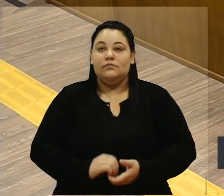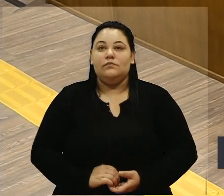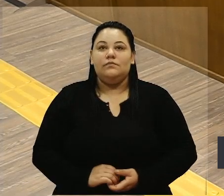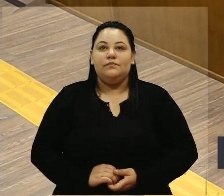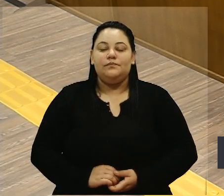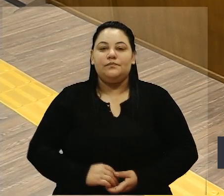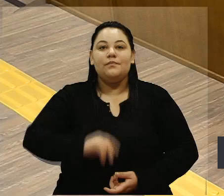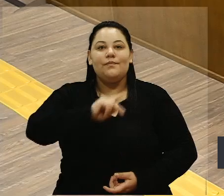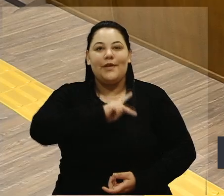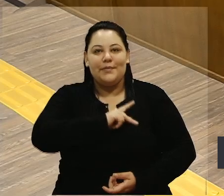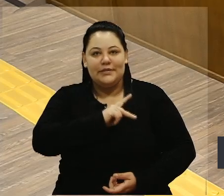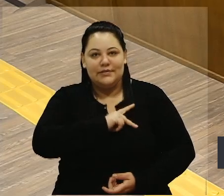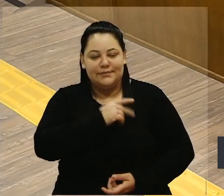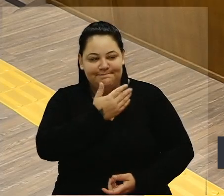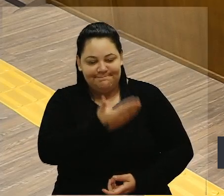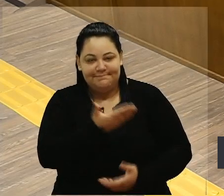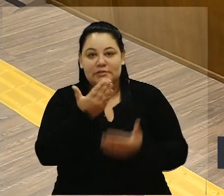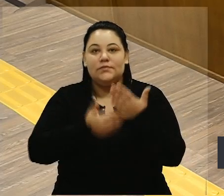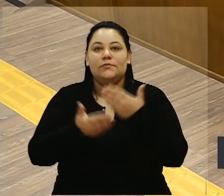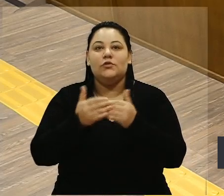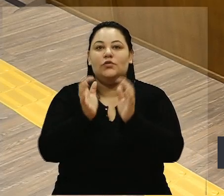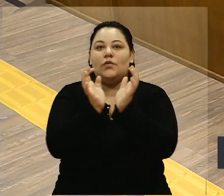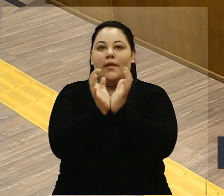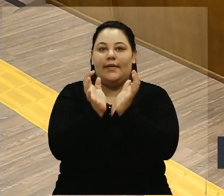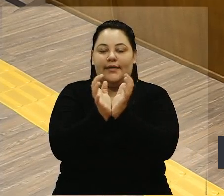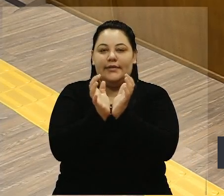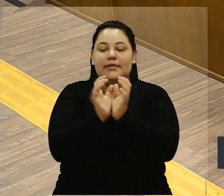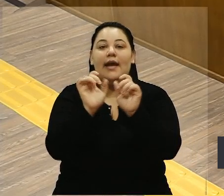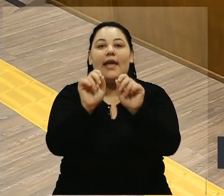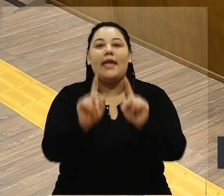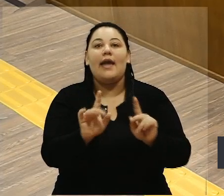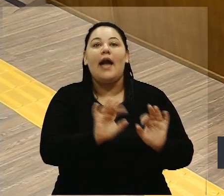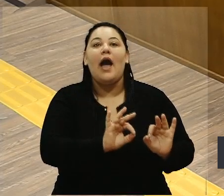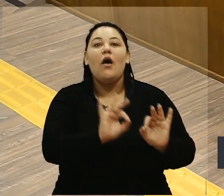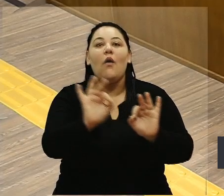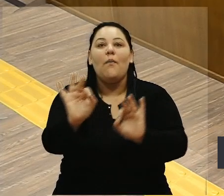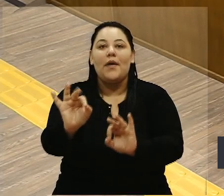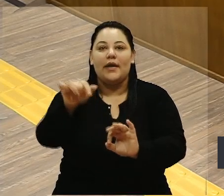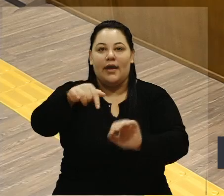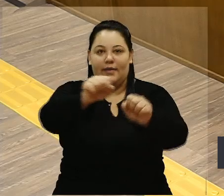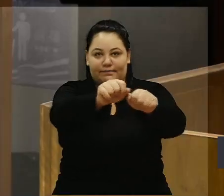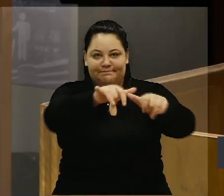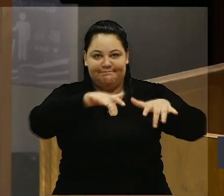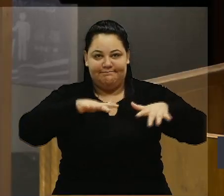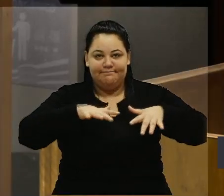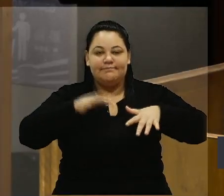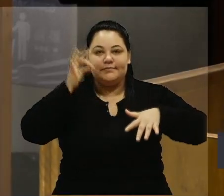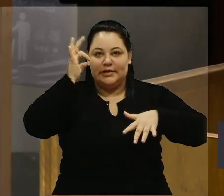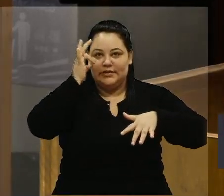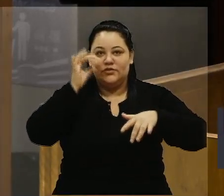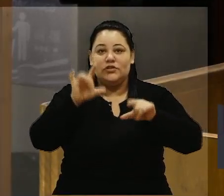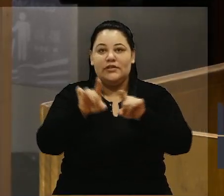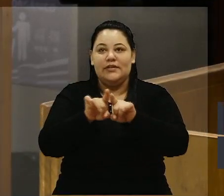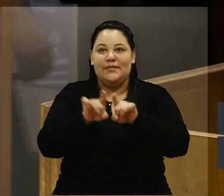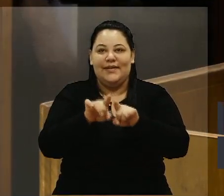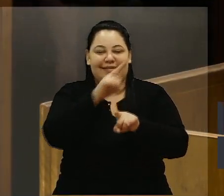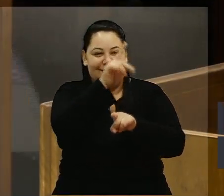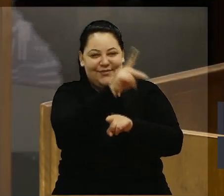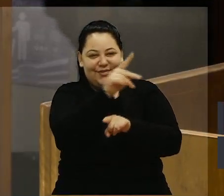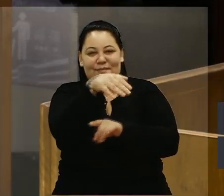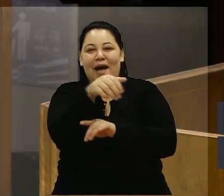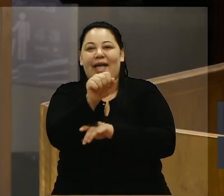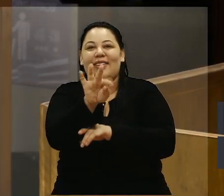Senhor presidente, nobres colegas, quem nos assiste aqui nesse plenário, e também o pastor Mateus, meu